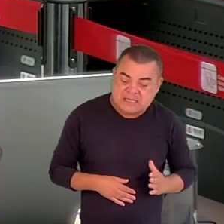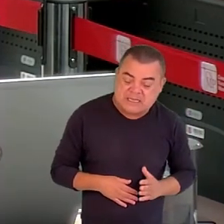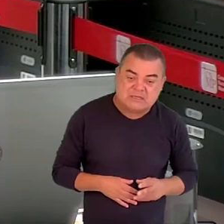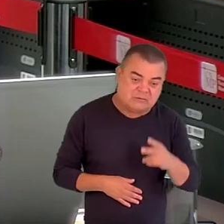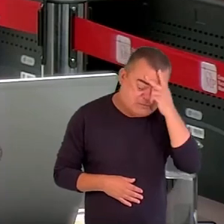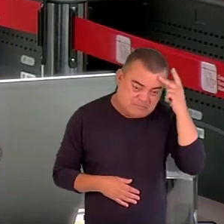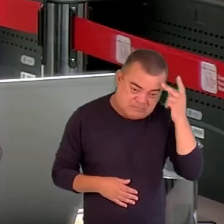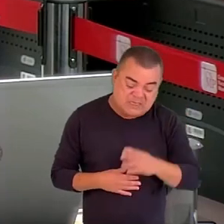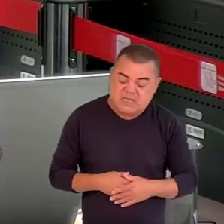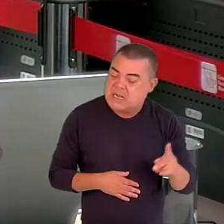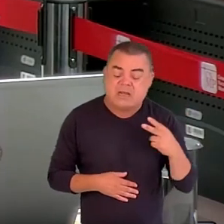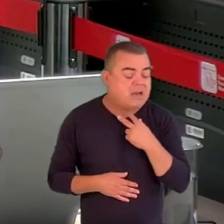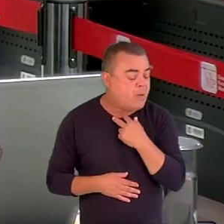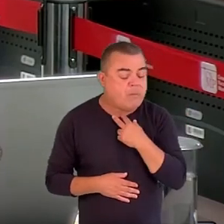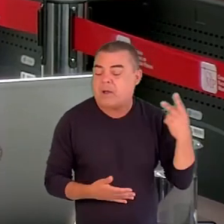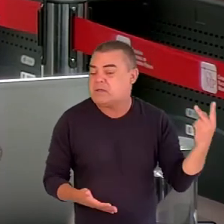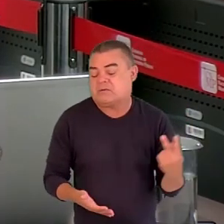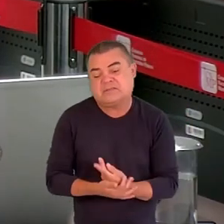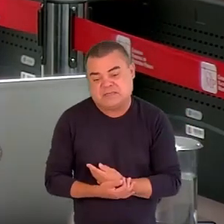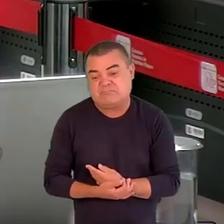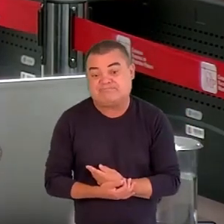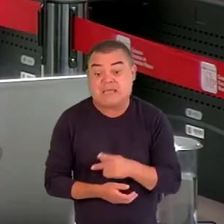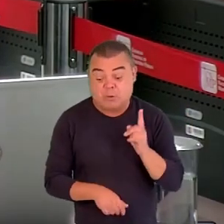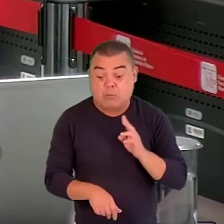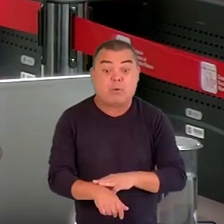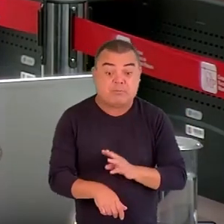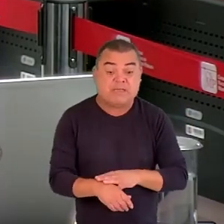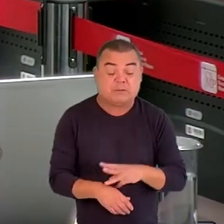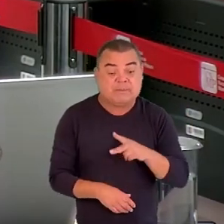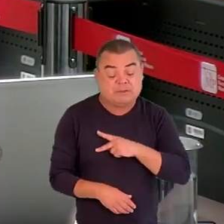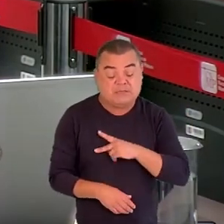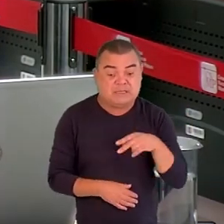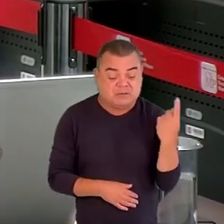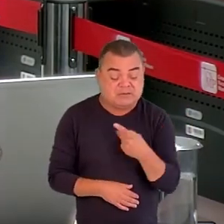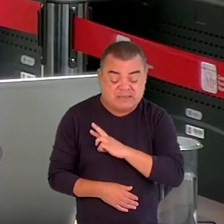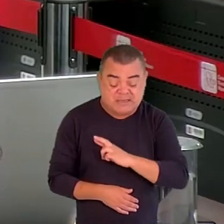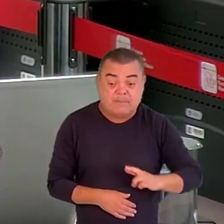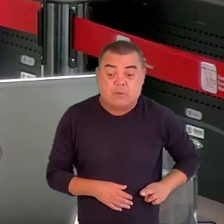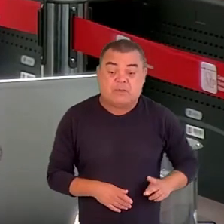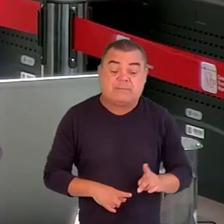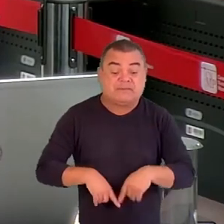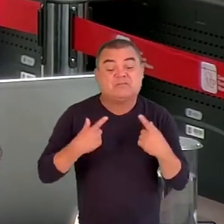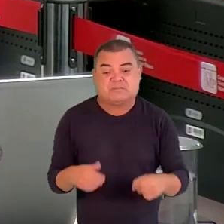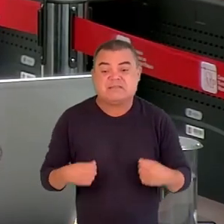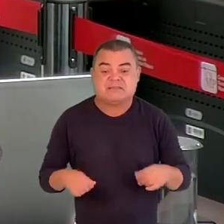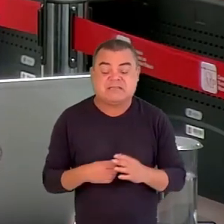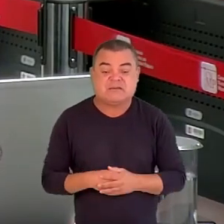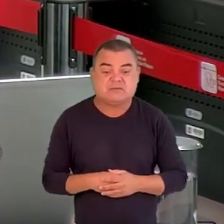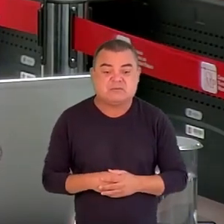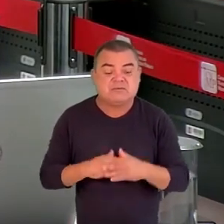um momento muito particular da nossa República, mas é um momento que nós temos que superar. E a